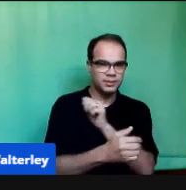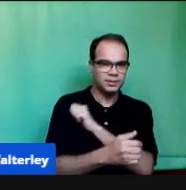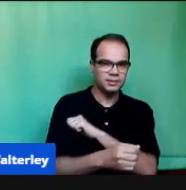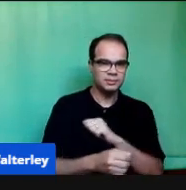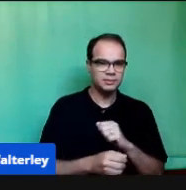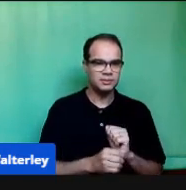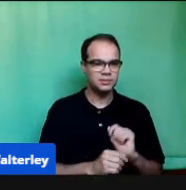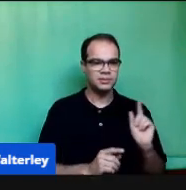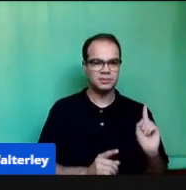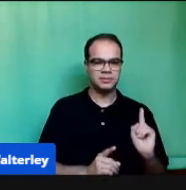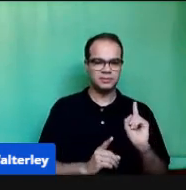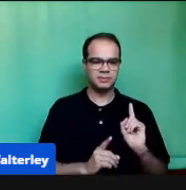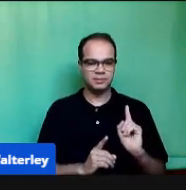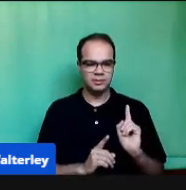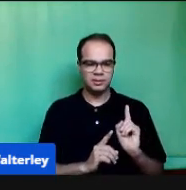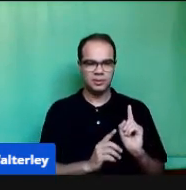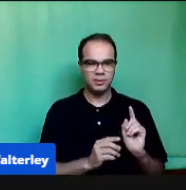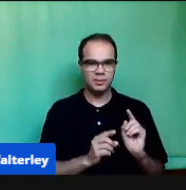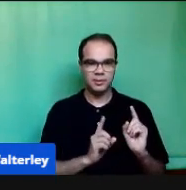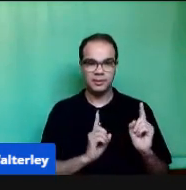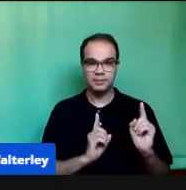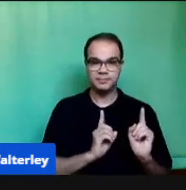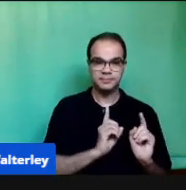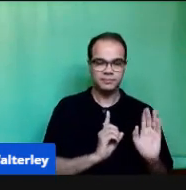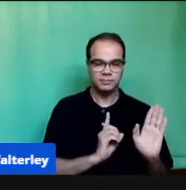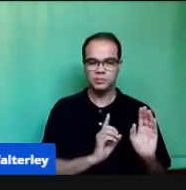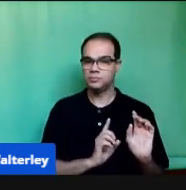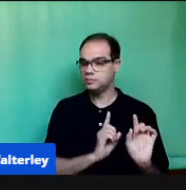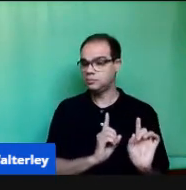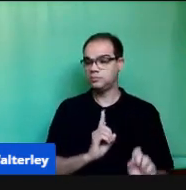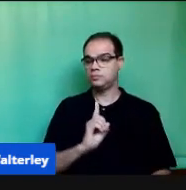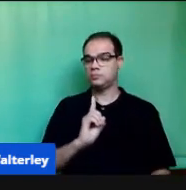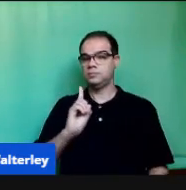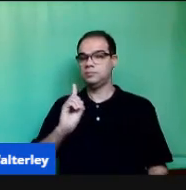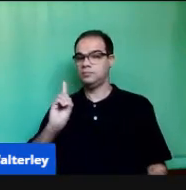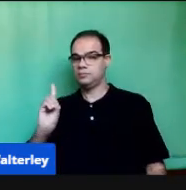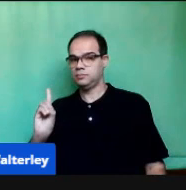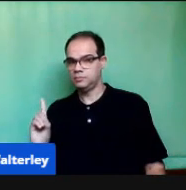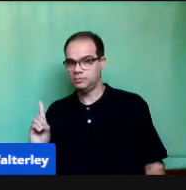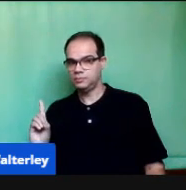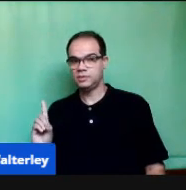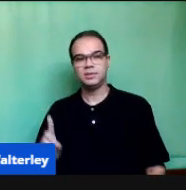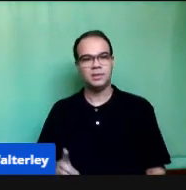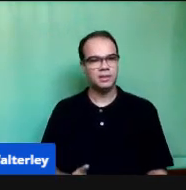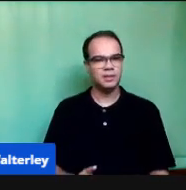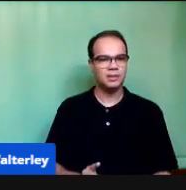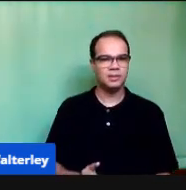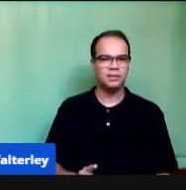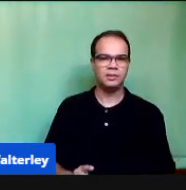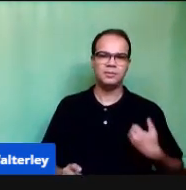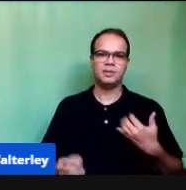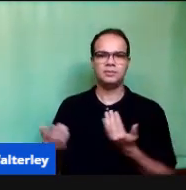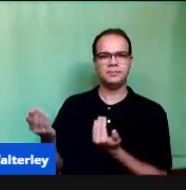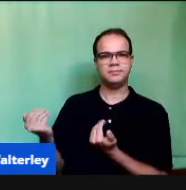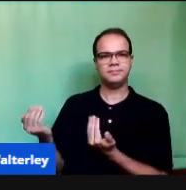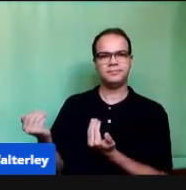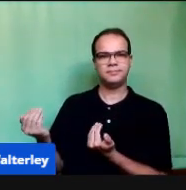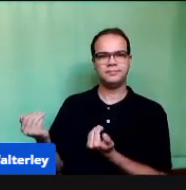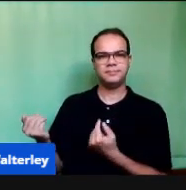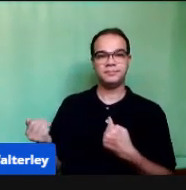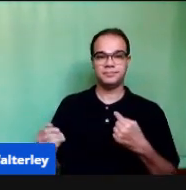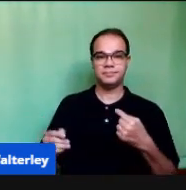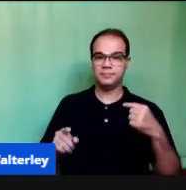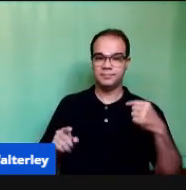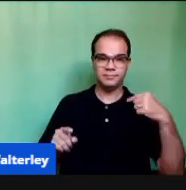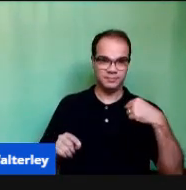era apenas, enfim, né, uma adolescente. Isso é muito complicado para os nossos adolescentes LGBTs, porque eles, diferentes de